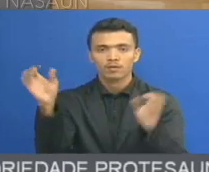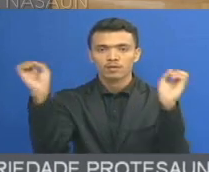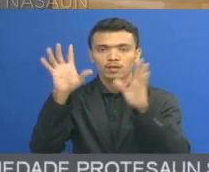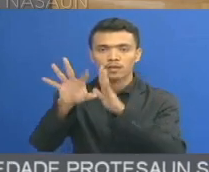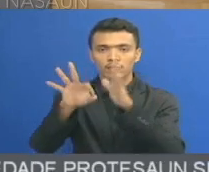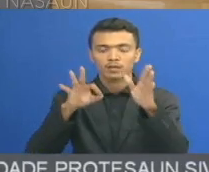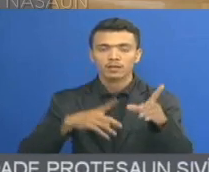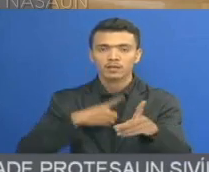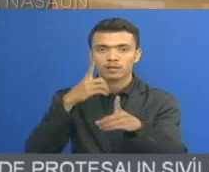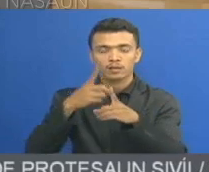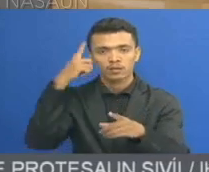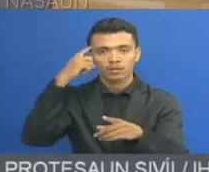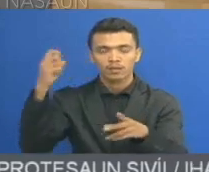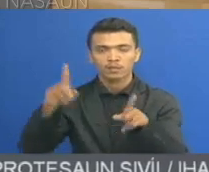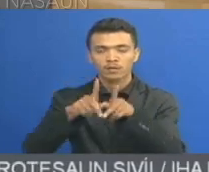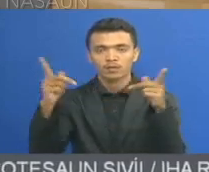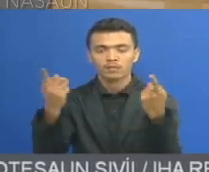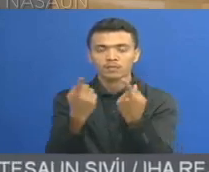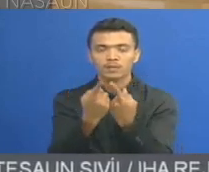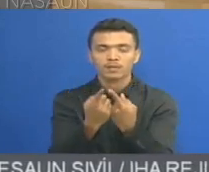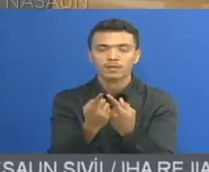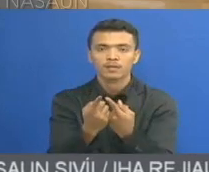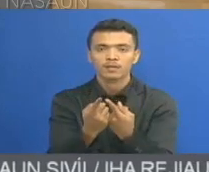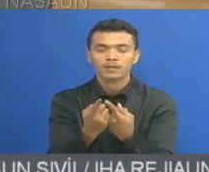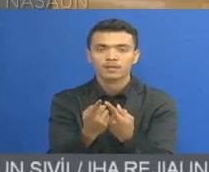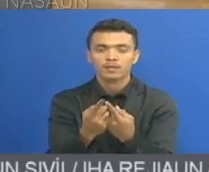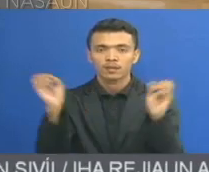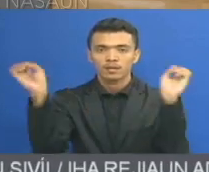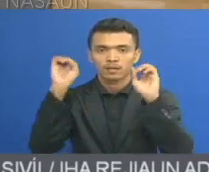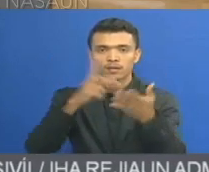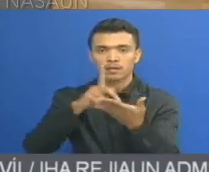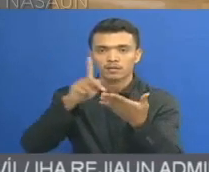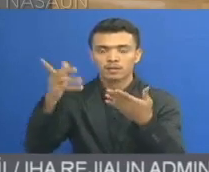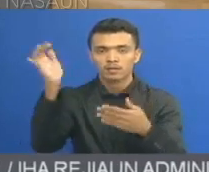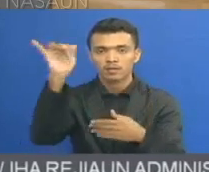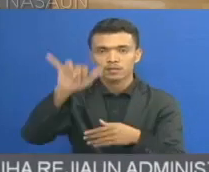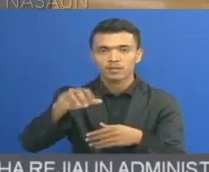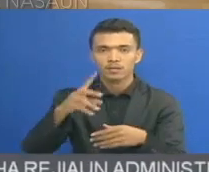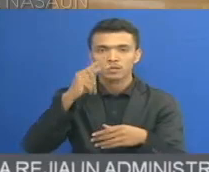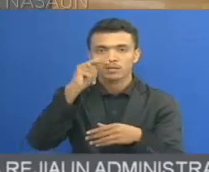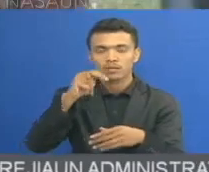também empresa Eri Zosia, Unipessoa Limitada, la selo Sirania direto.